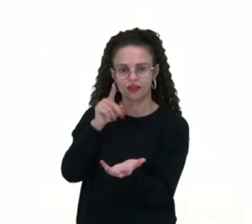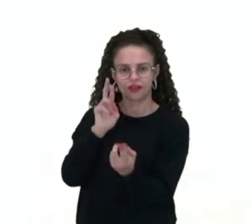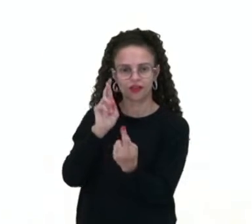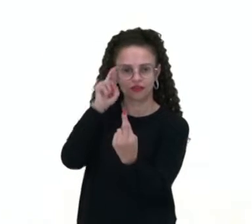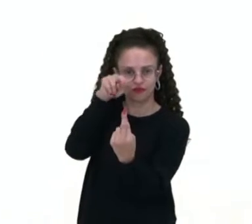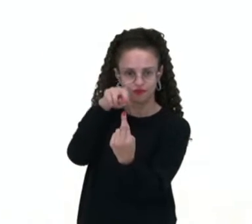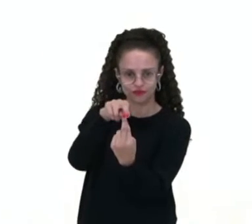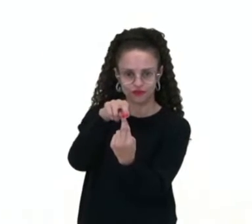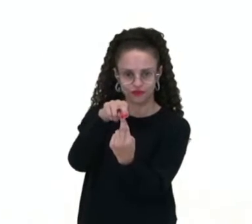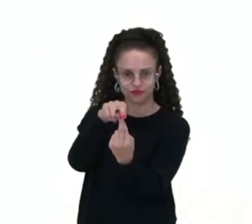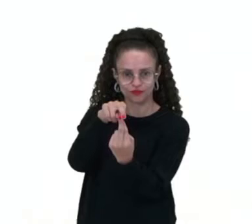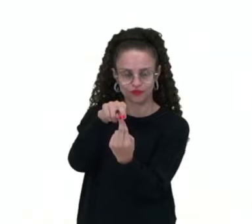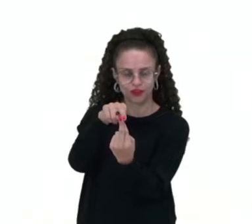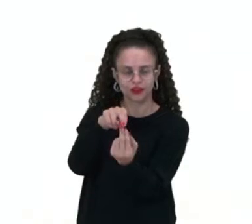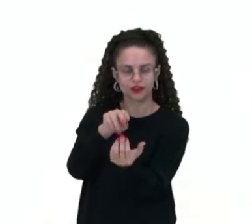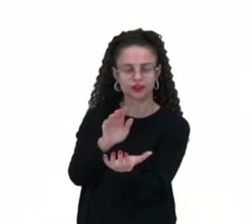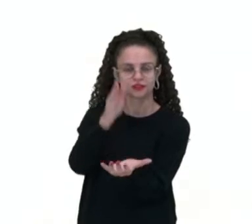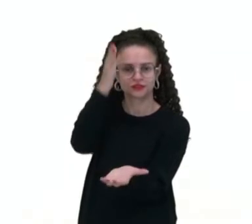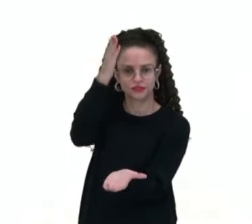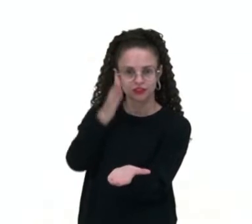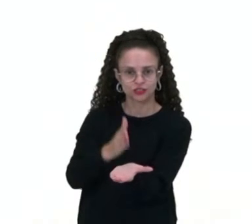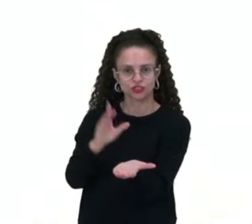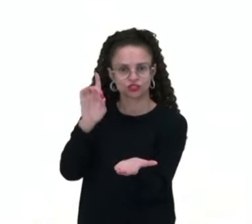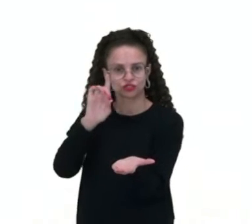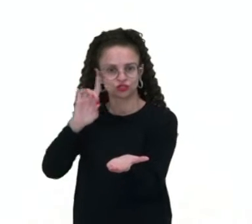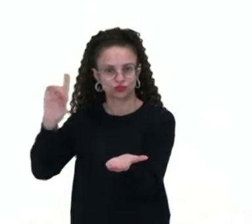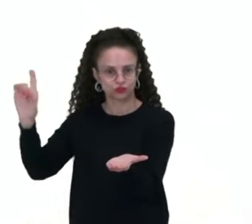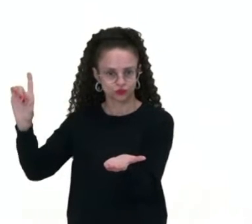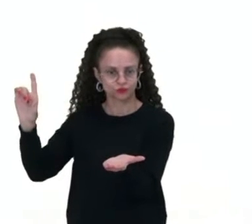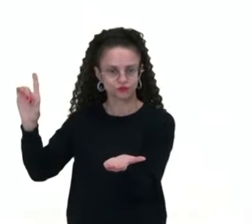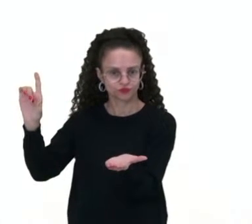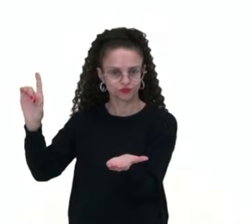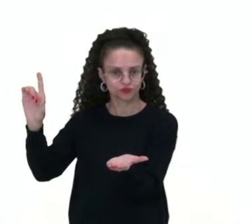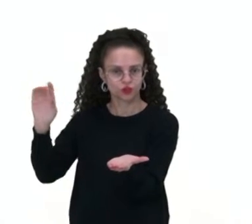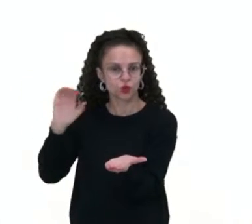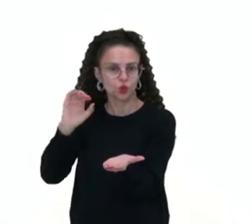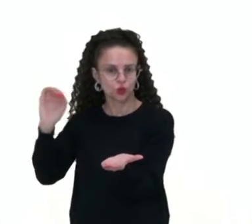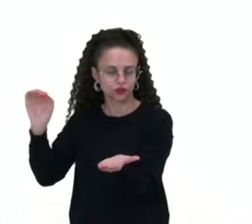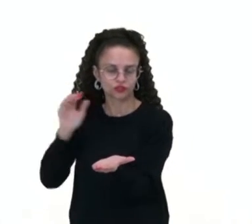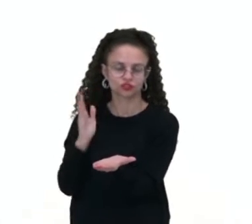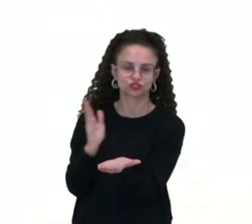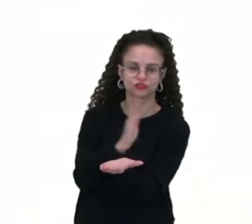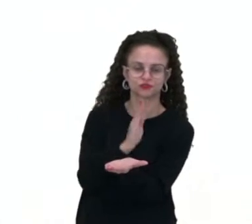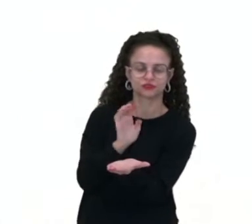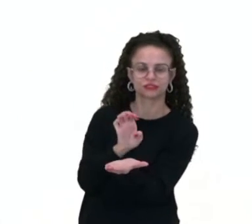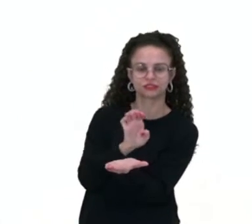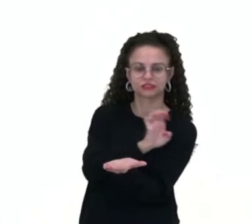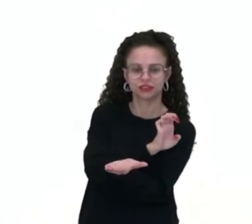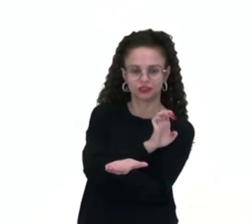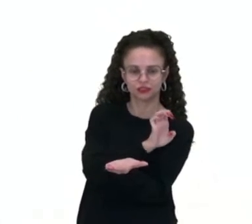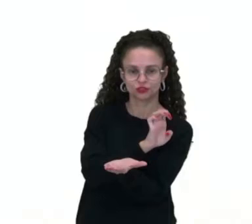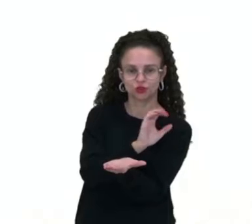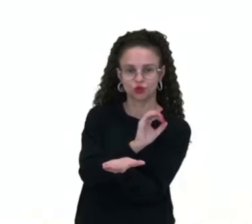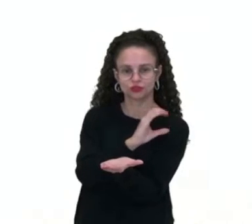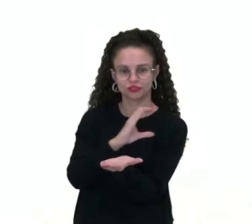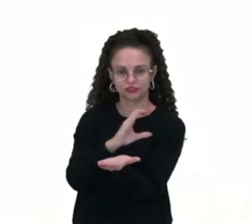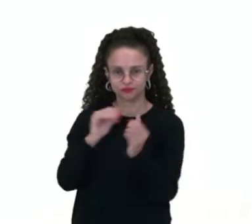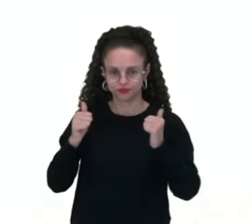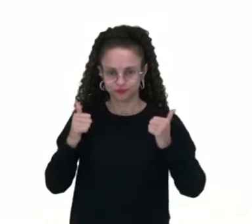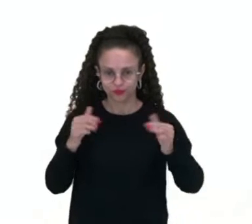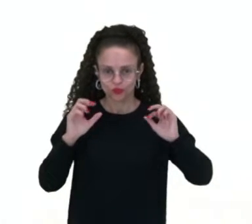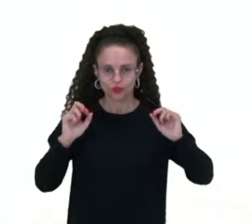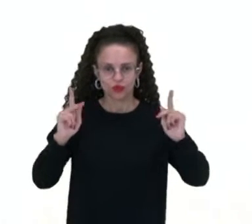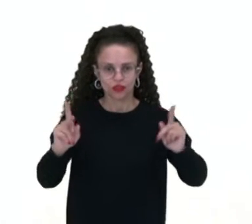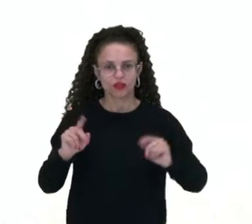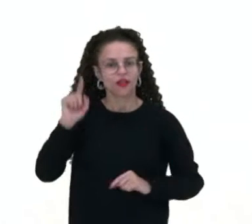em lado seu aí, né, direito, o Oriente e o lado esquerdo, o Ocidente, ok? Então são